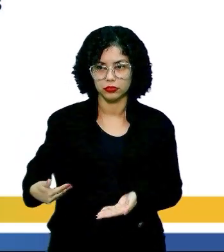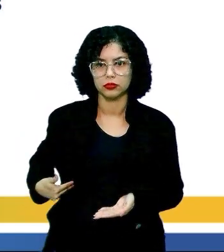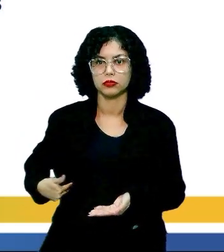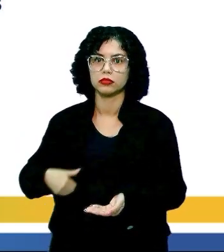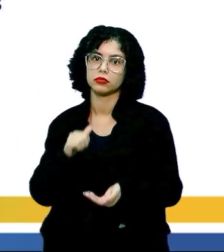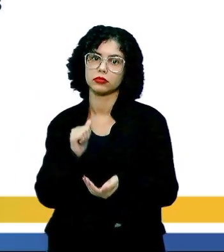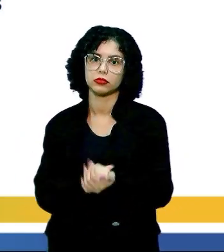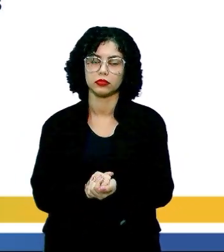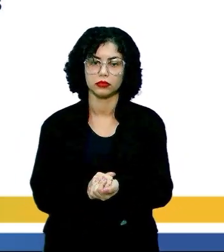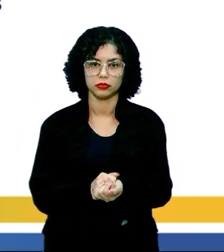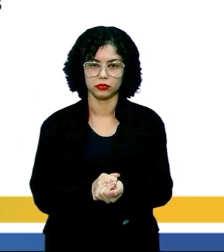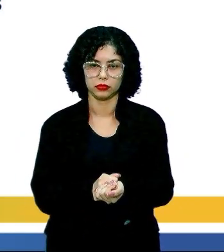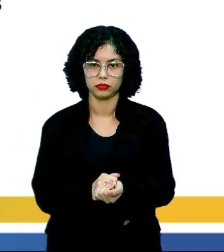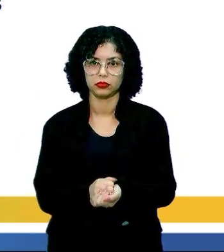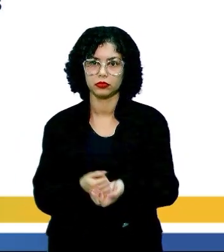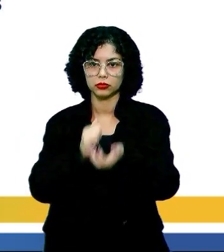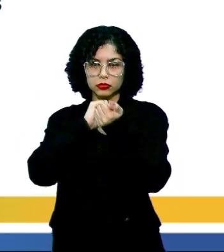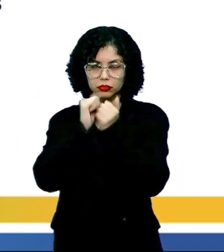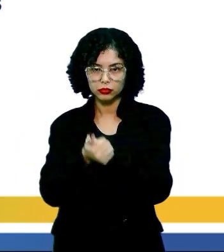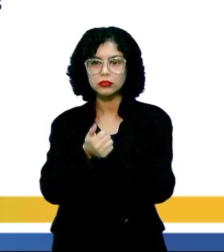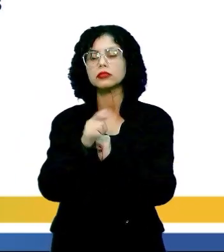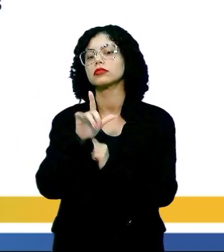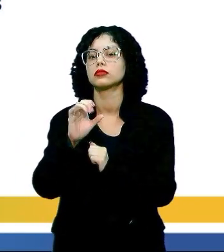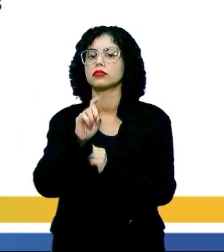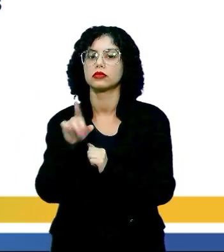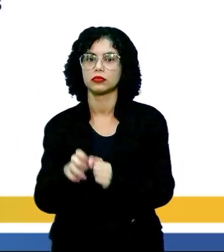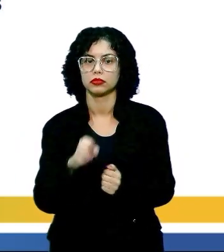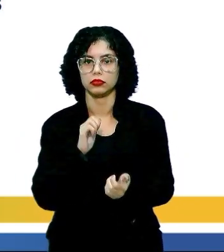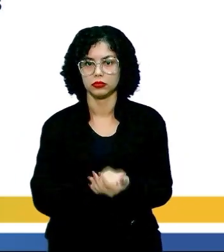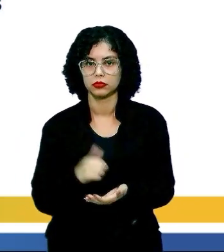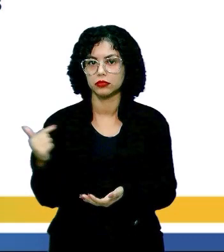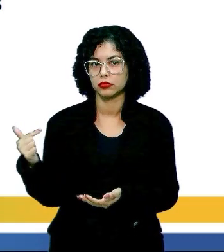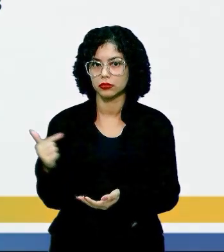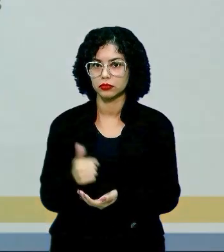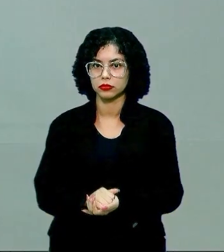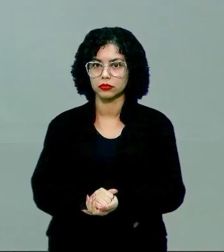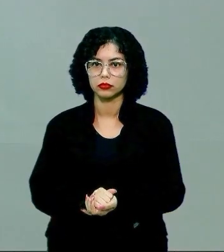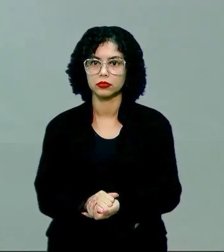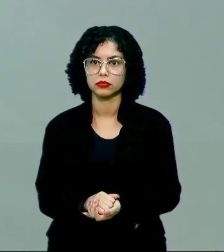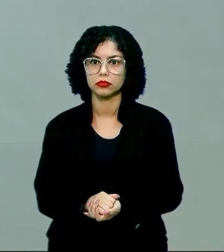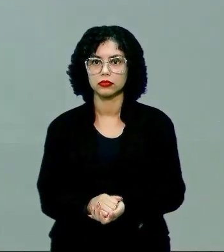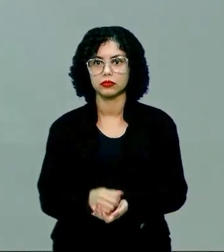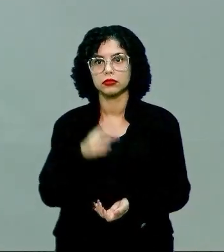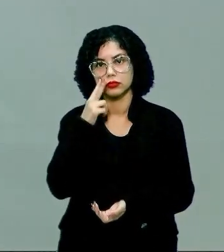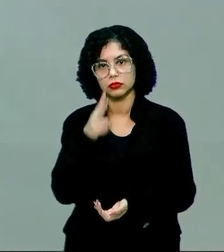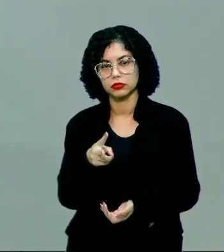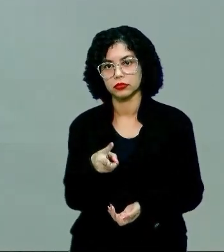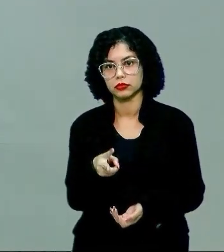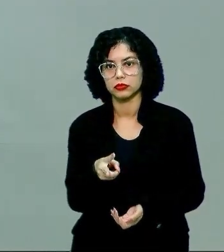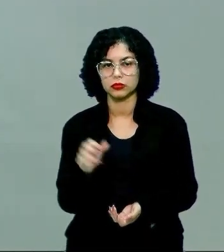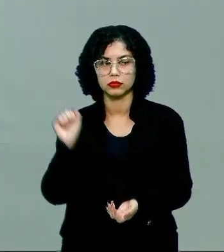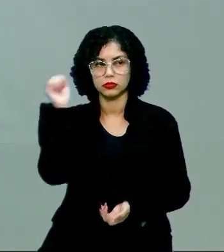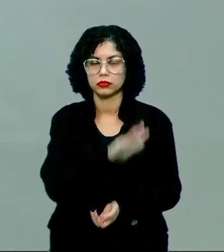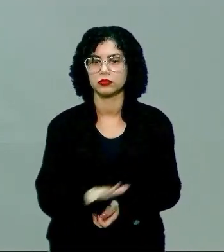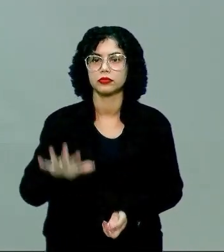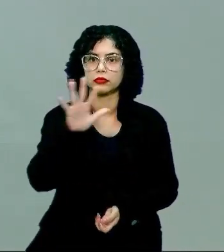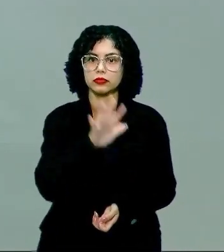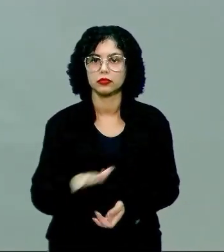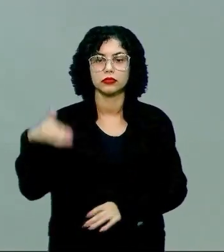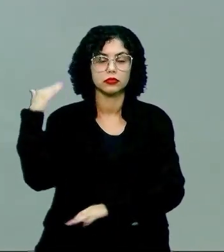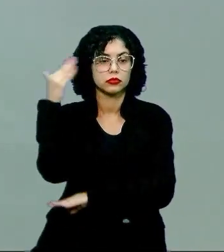sobre as iniciativas públicas de esporte e de lazer veja de forma geral